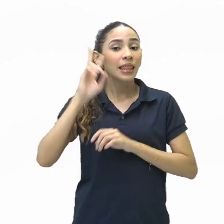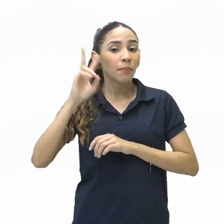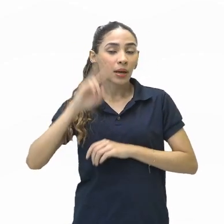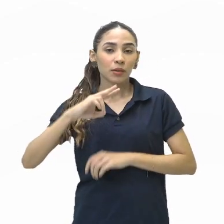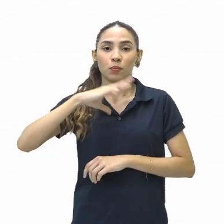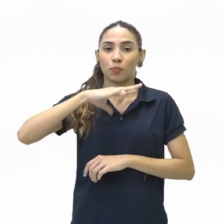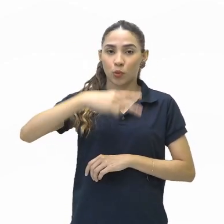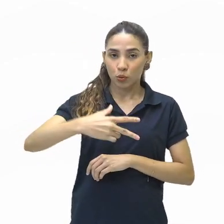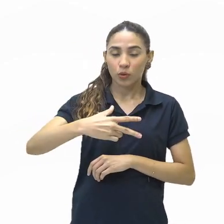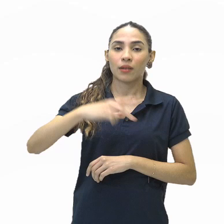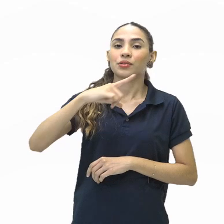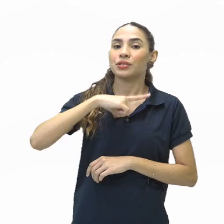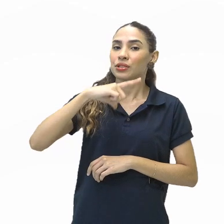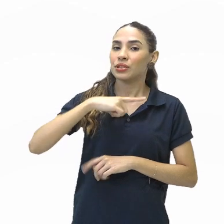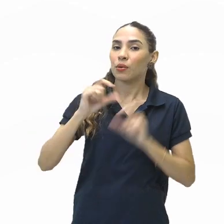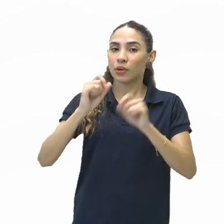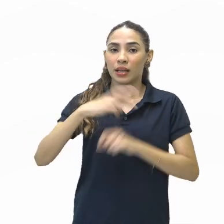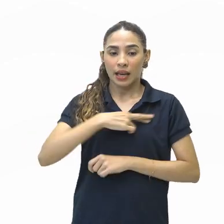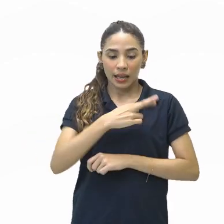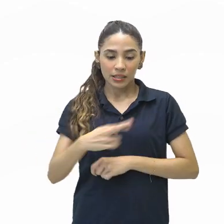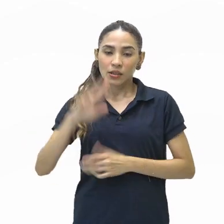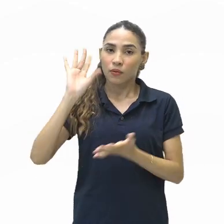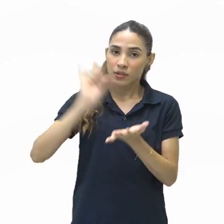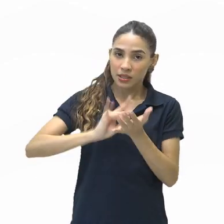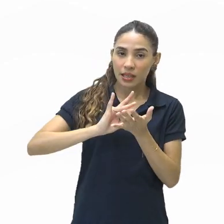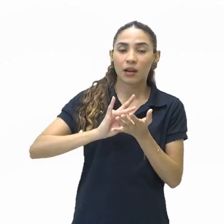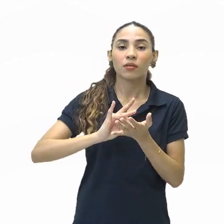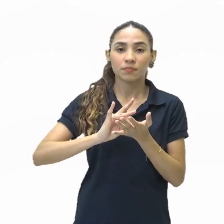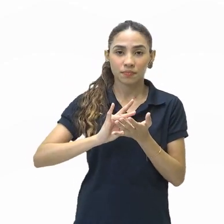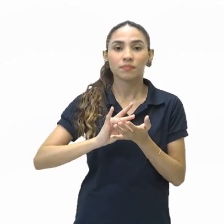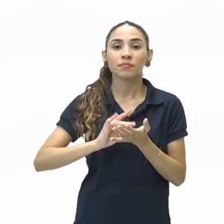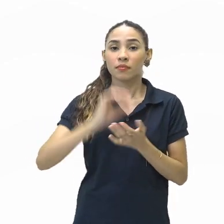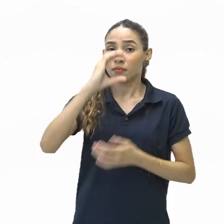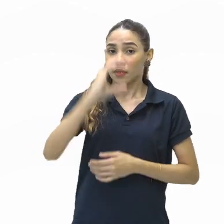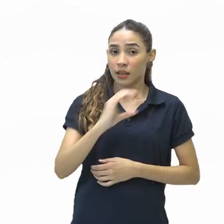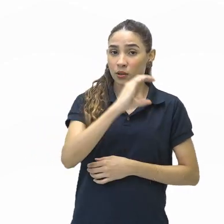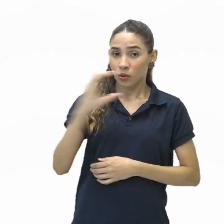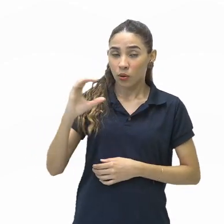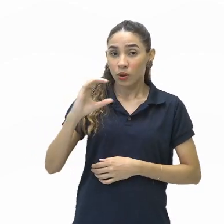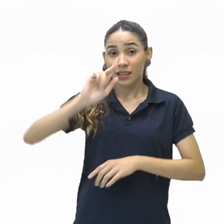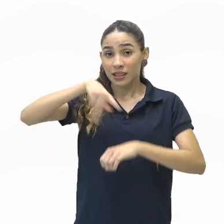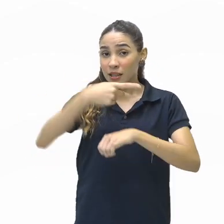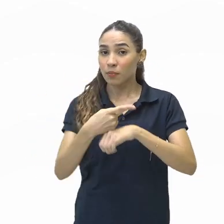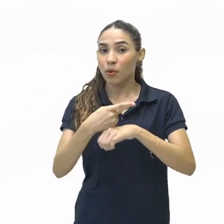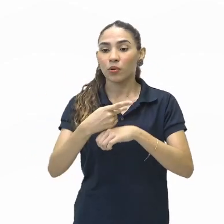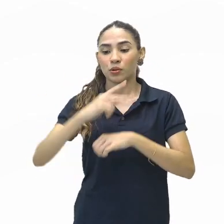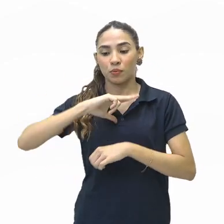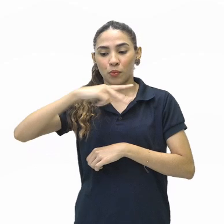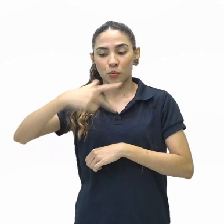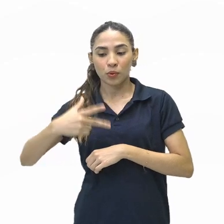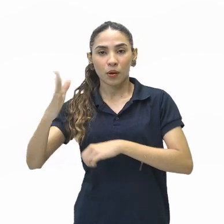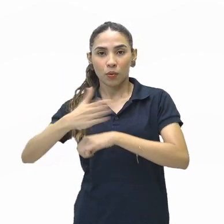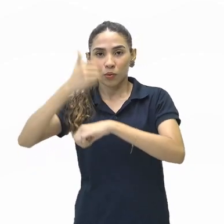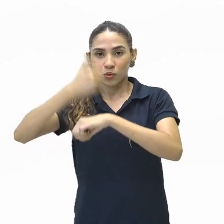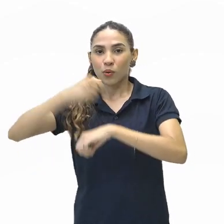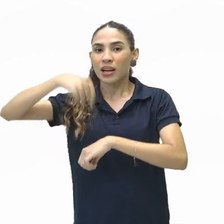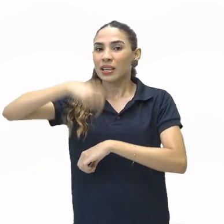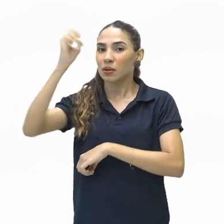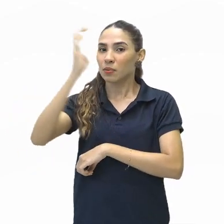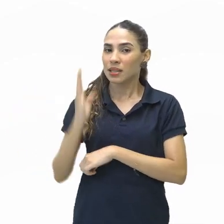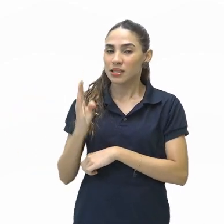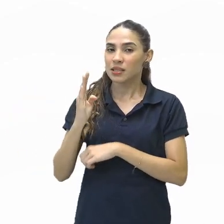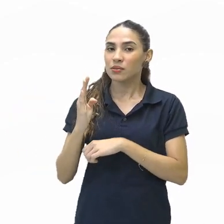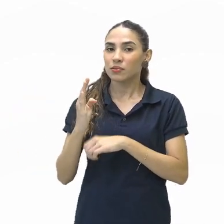Portugal tinha a religião oficial sendo a religião católica. Logo, como Portugal colonizou o Brasil,